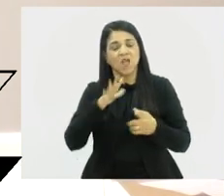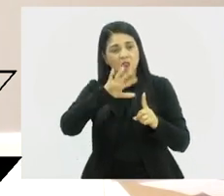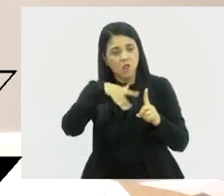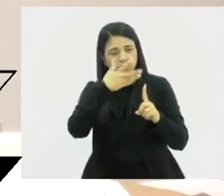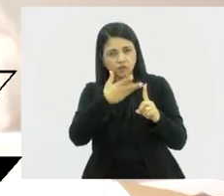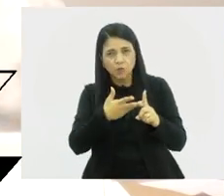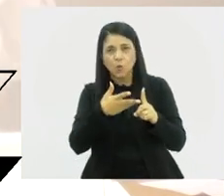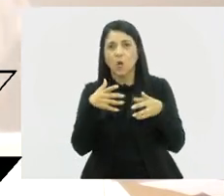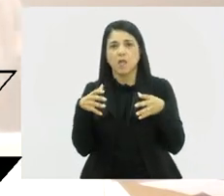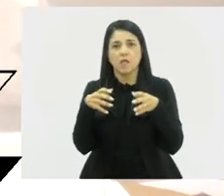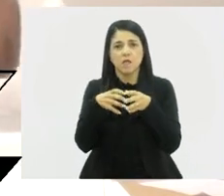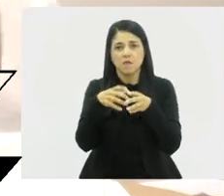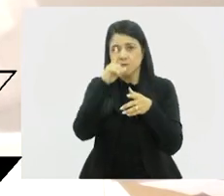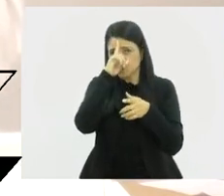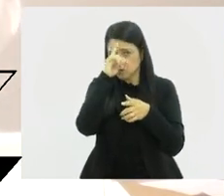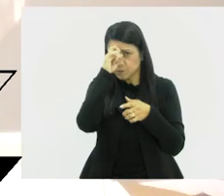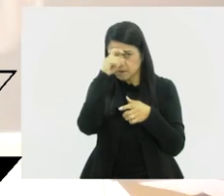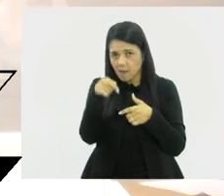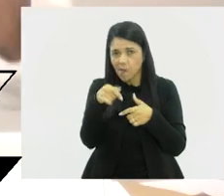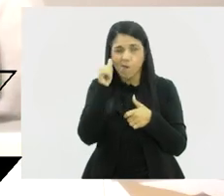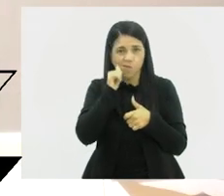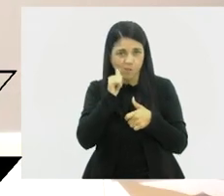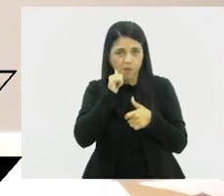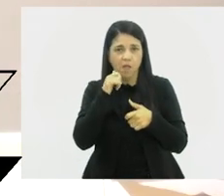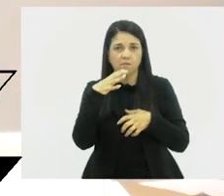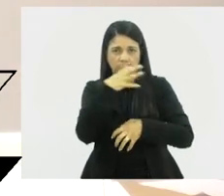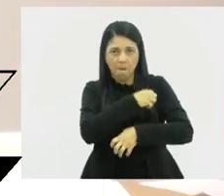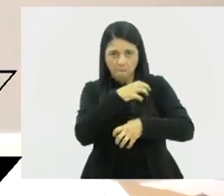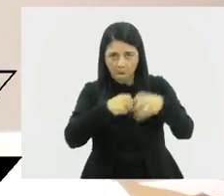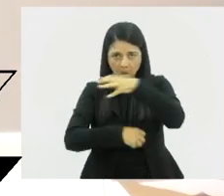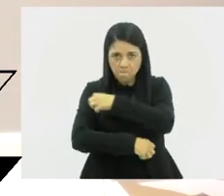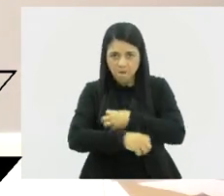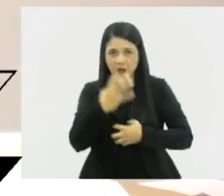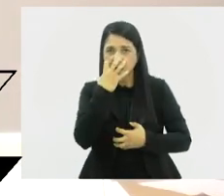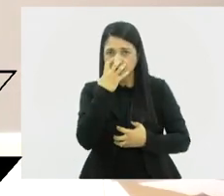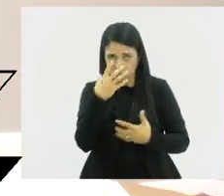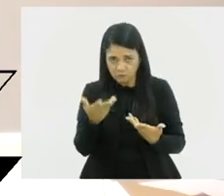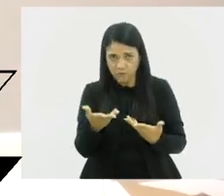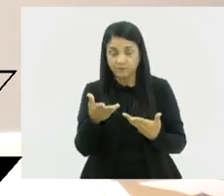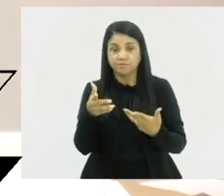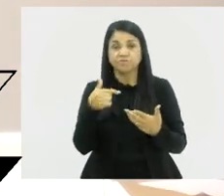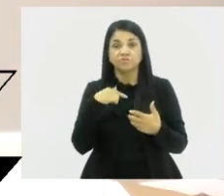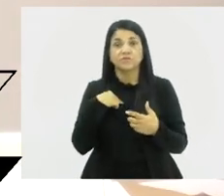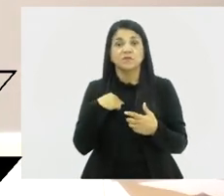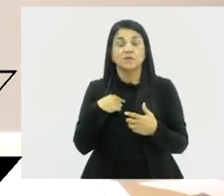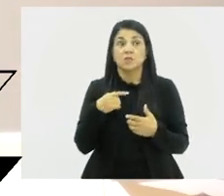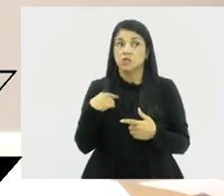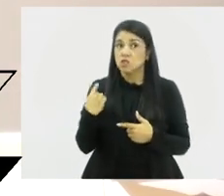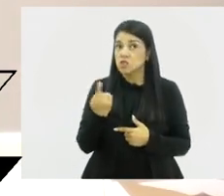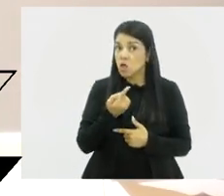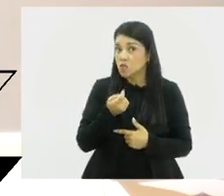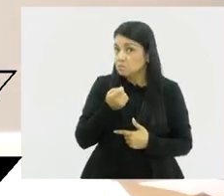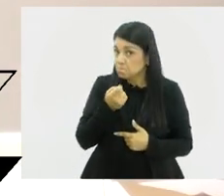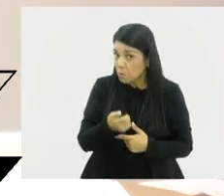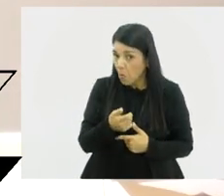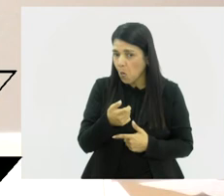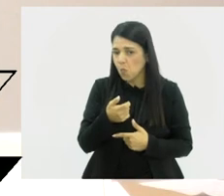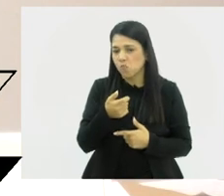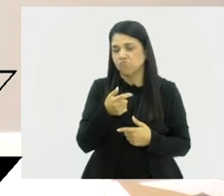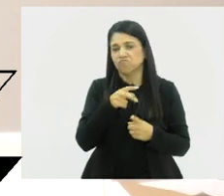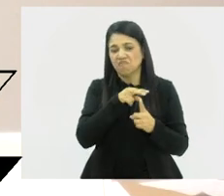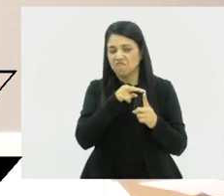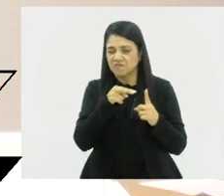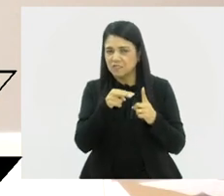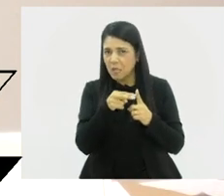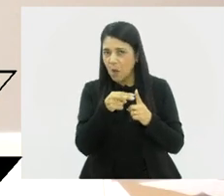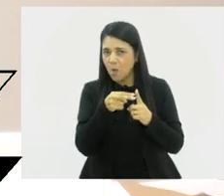do hospital, escreveu sobre isso, uma visão, poucos de nós teriam uma visão tão generosa e